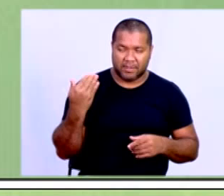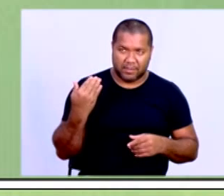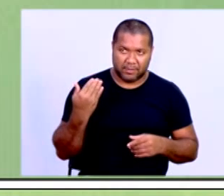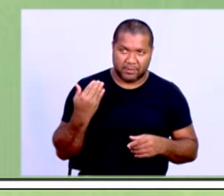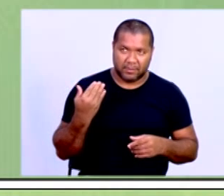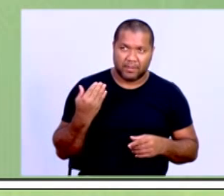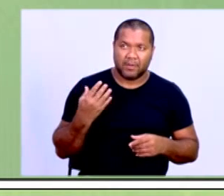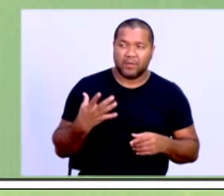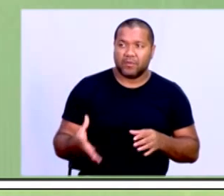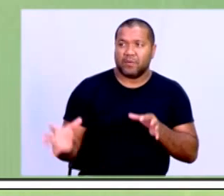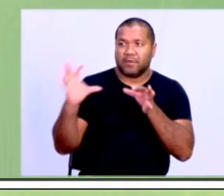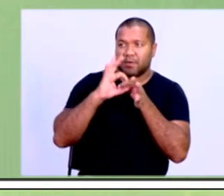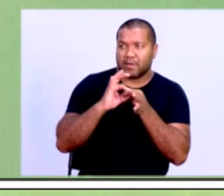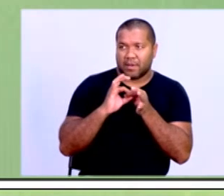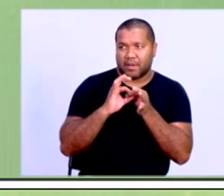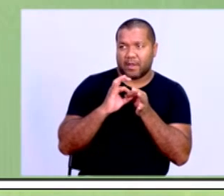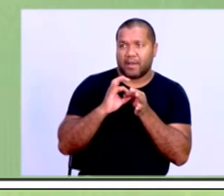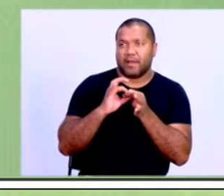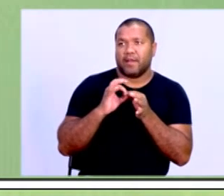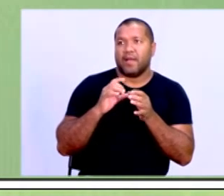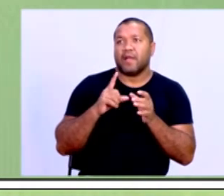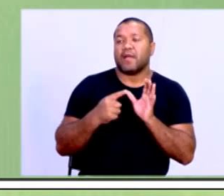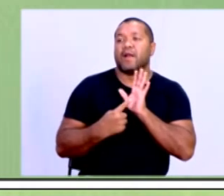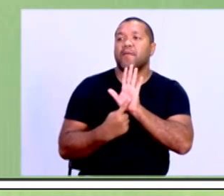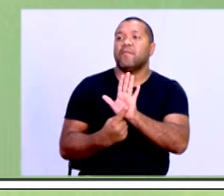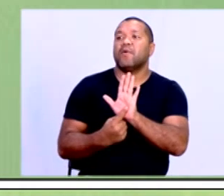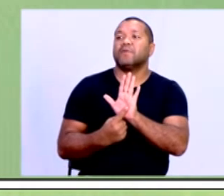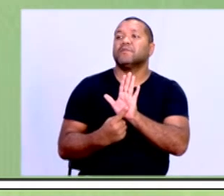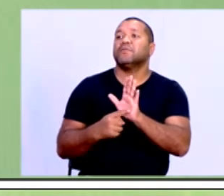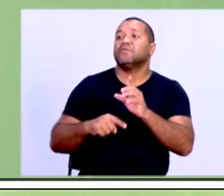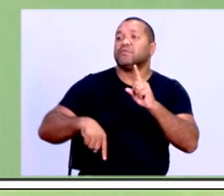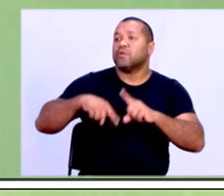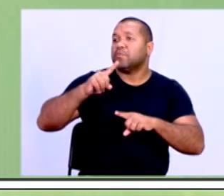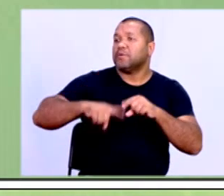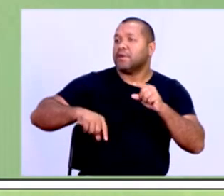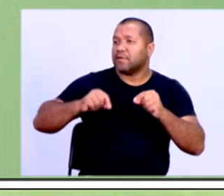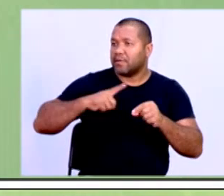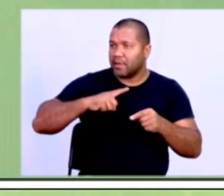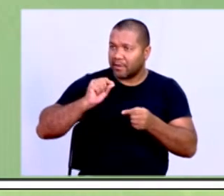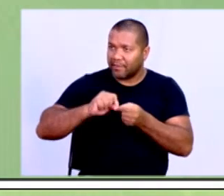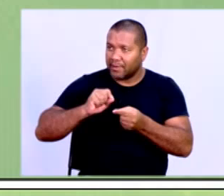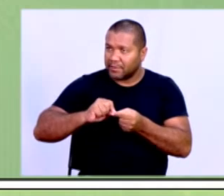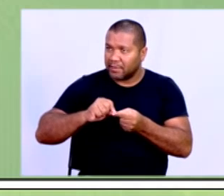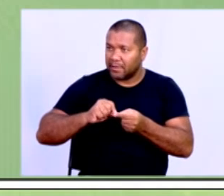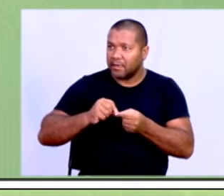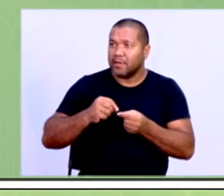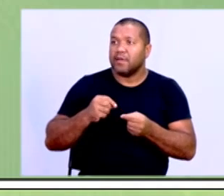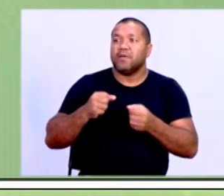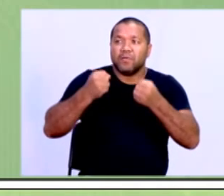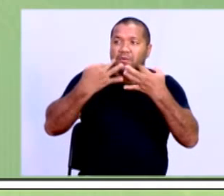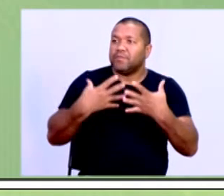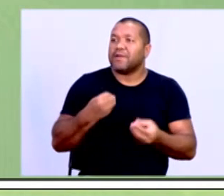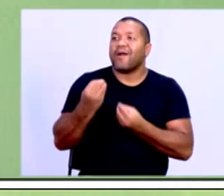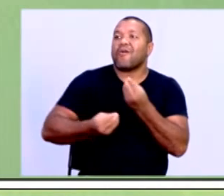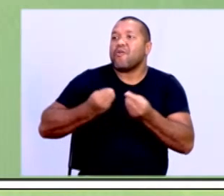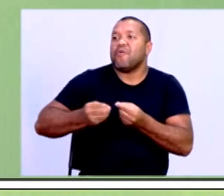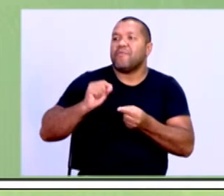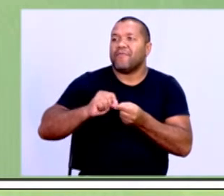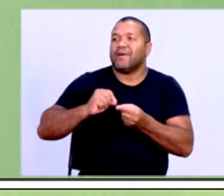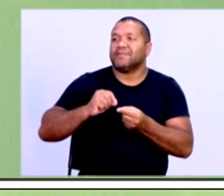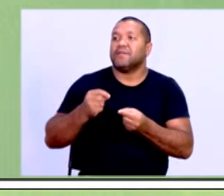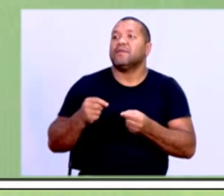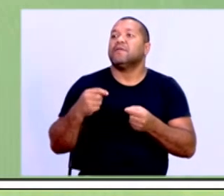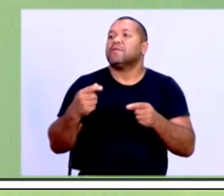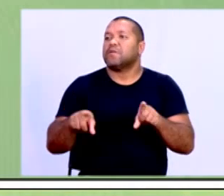do encapsulamento, né? Ela só expõe o que o objeto deve fazer e não como ele faz, nem o que ele